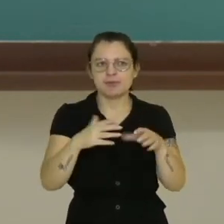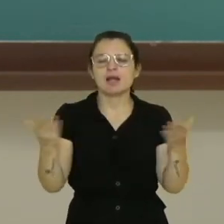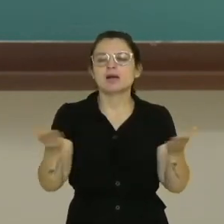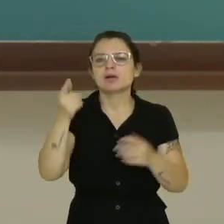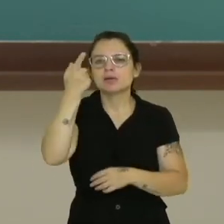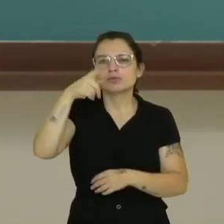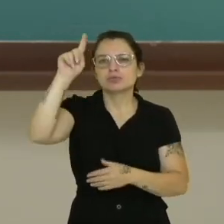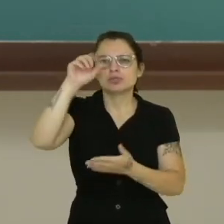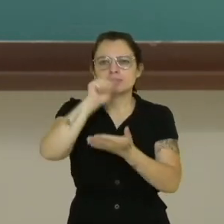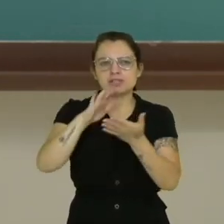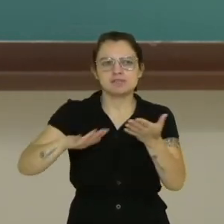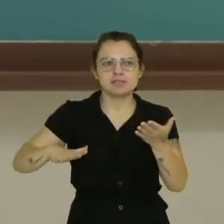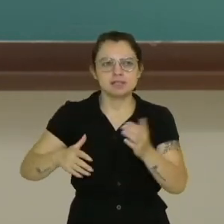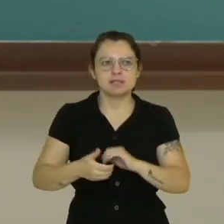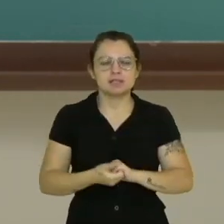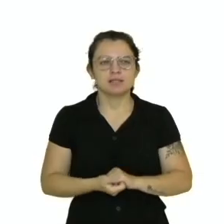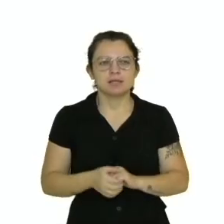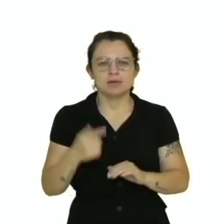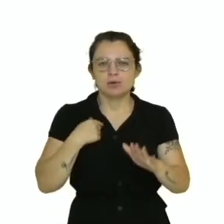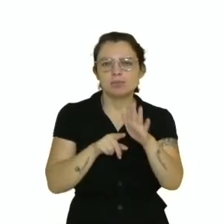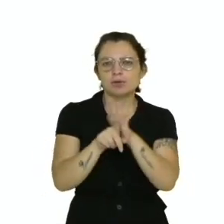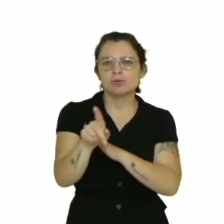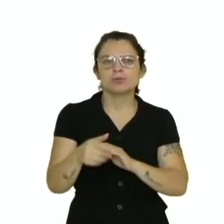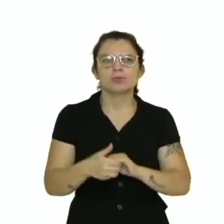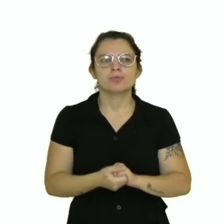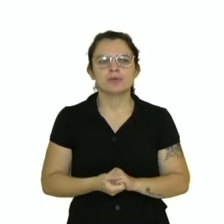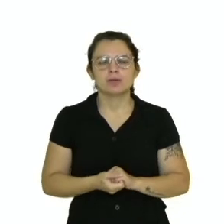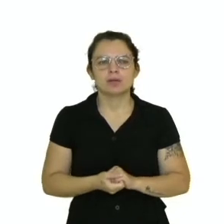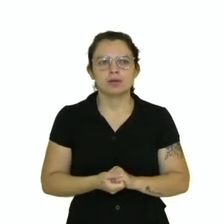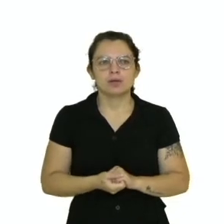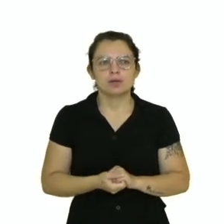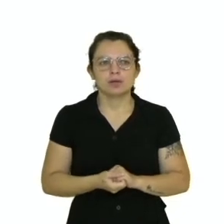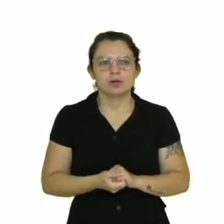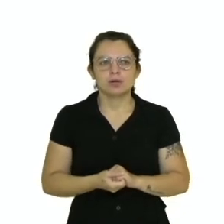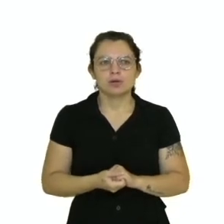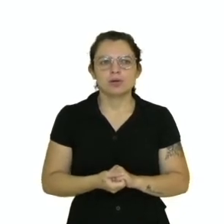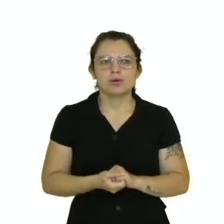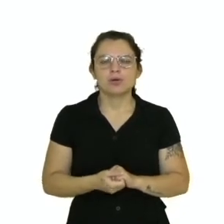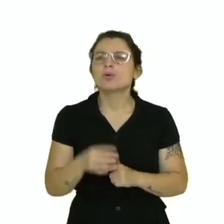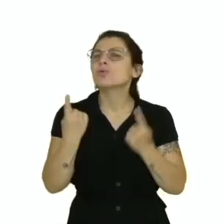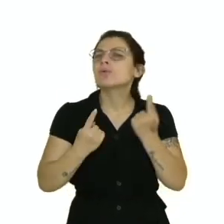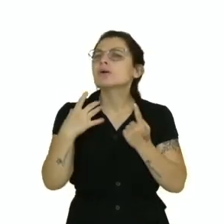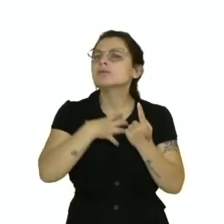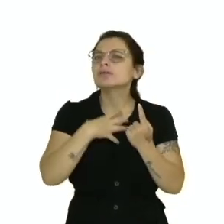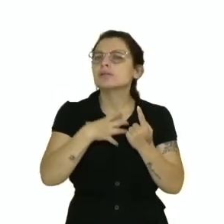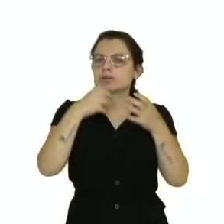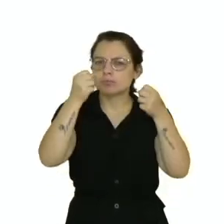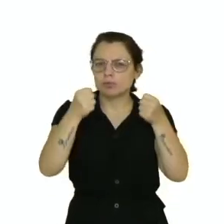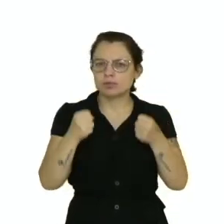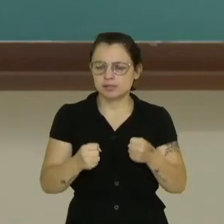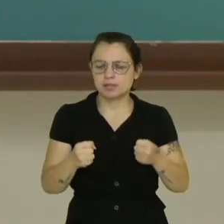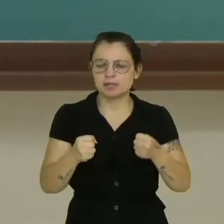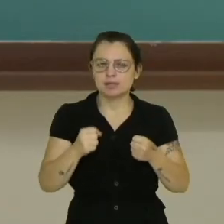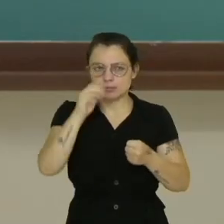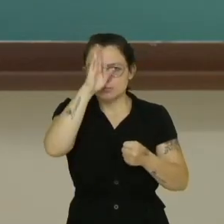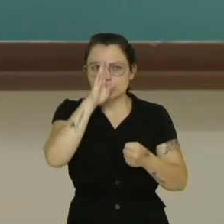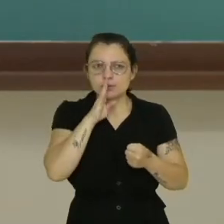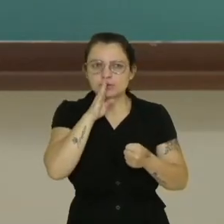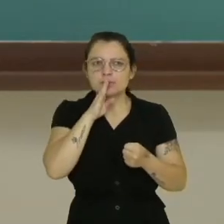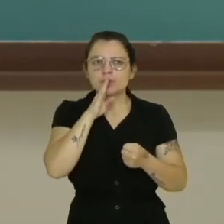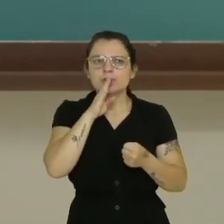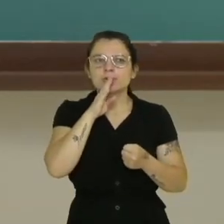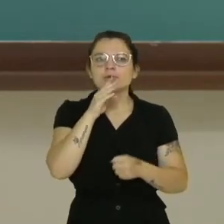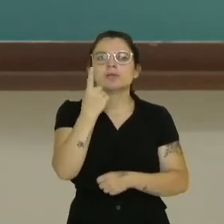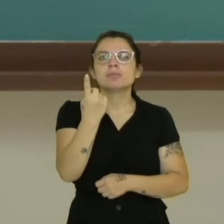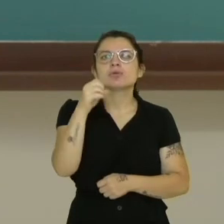para a última atividade então da aula de hoje, que eu pergunto: quais foram as reações do poder público e dos donos das fábricas à greve geral